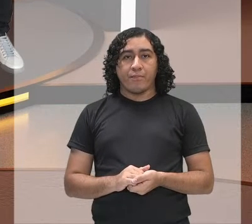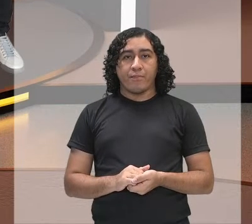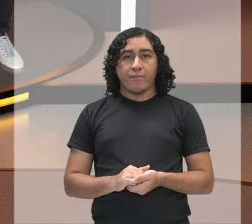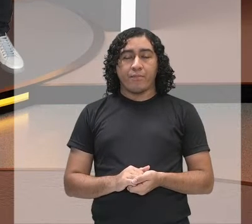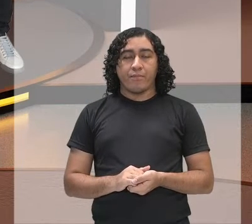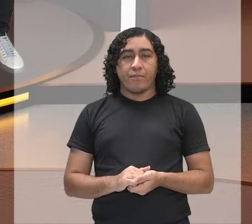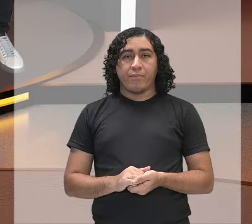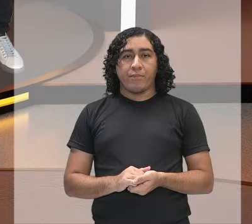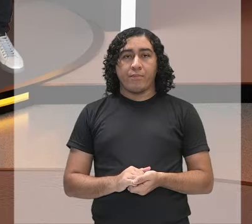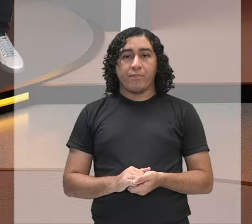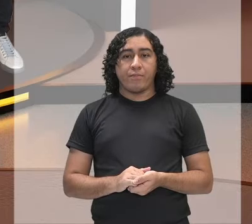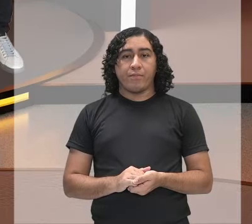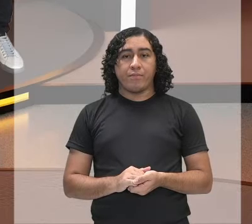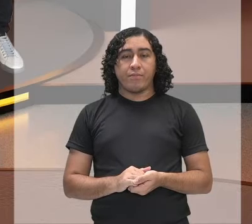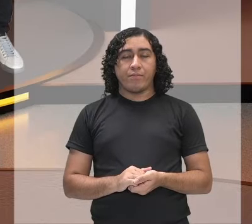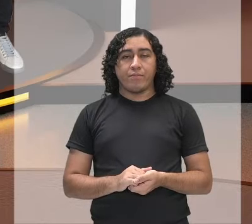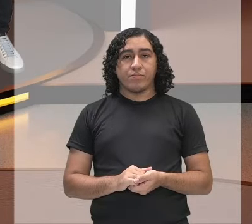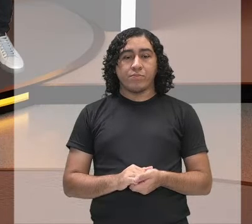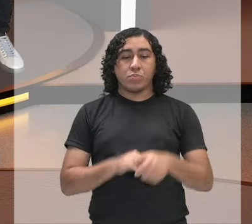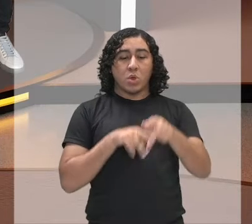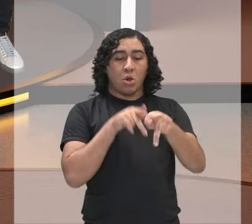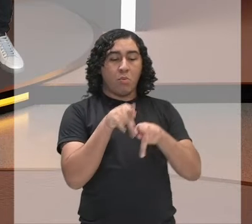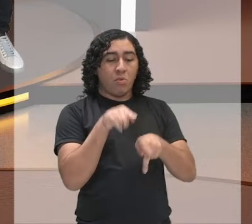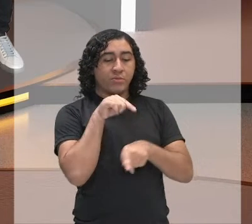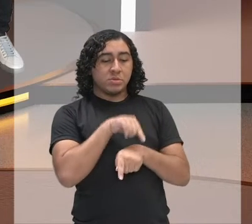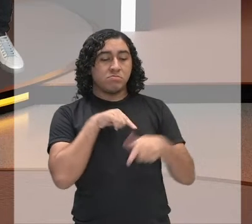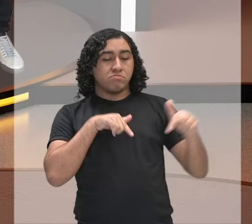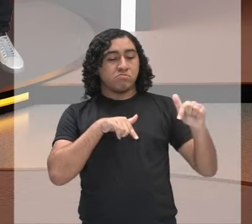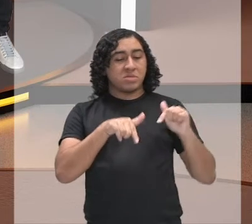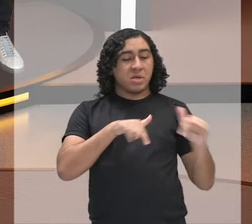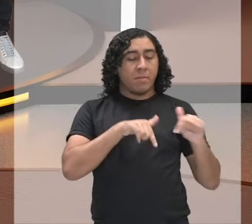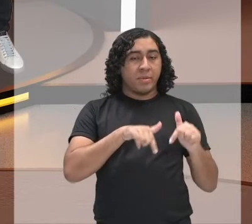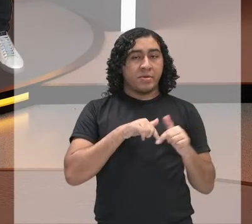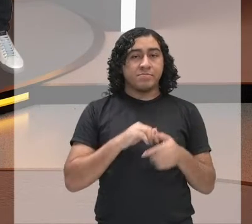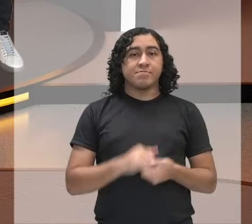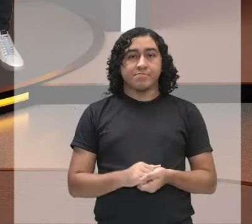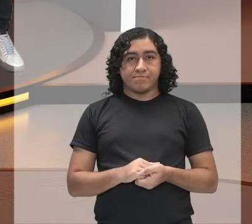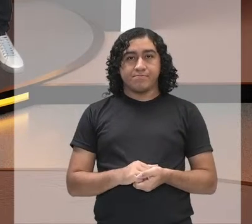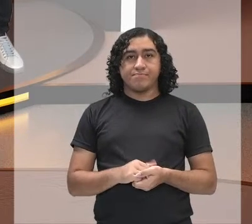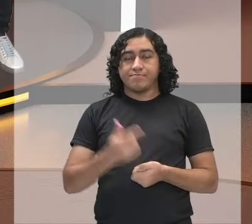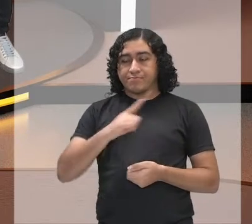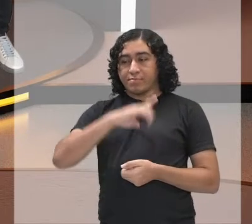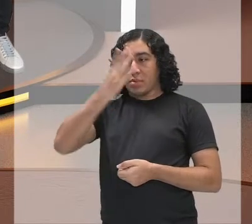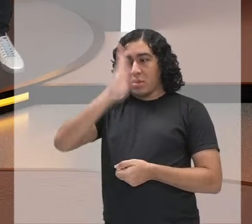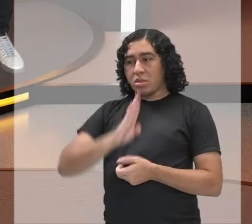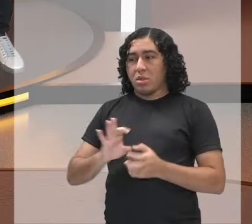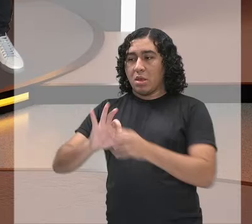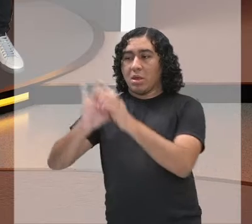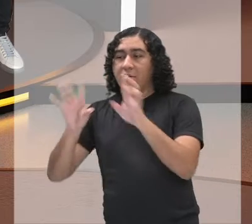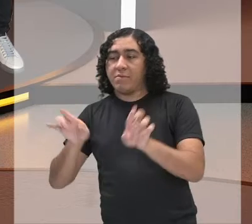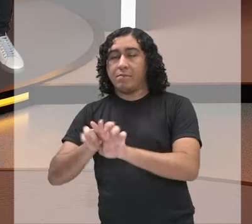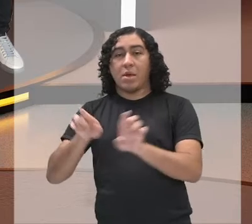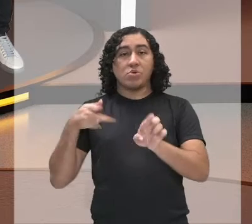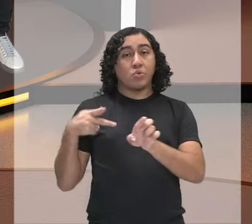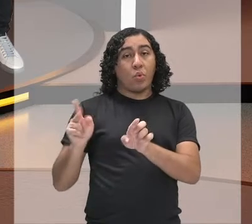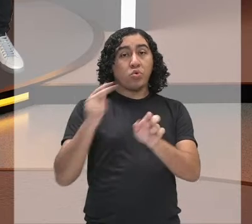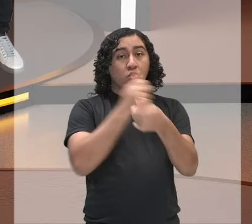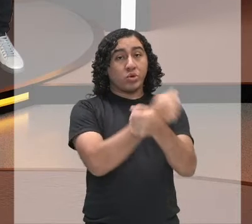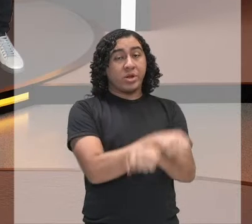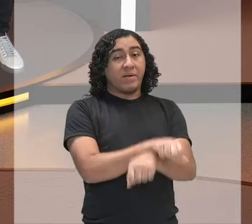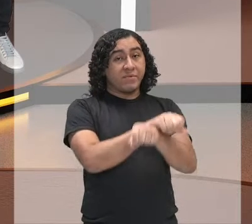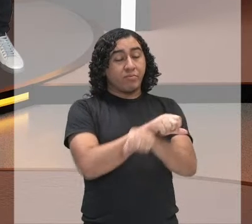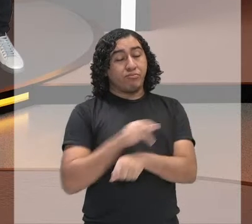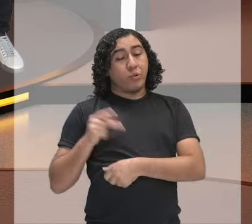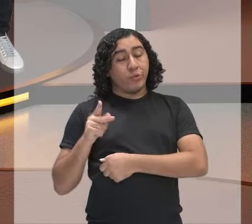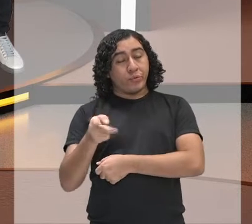menos favorecida, né, os trabalhadores, você vai ver que vai ter a independência, mas vai se continuar com a escravidão, não é isso? Então,